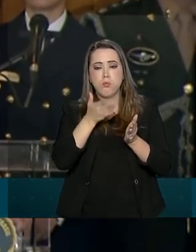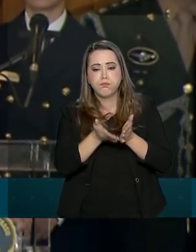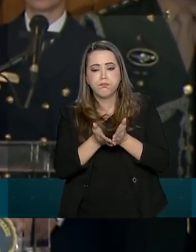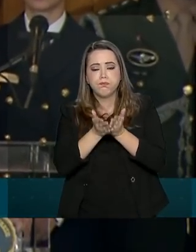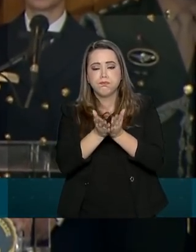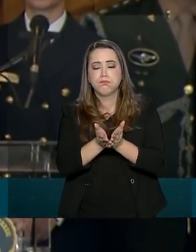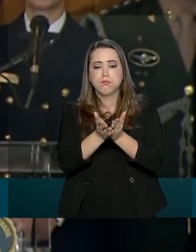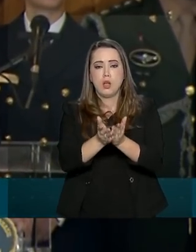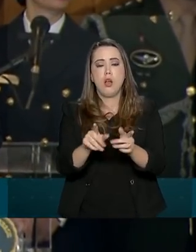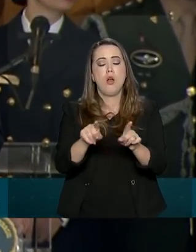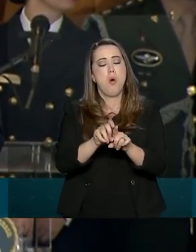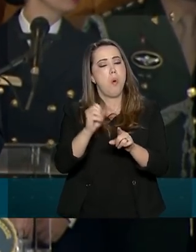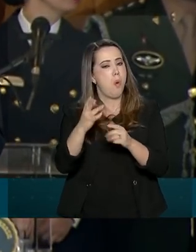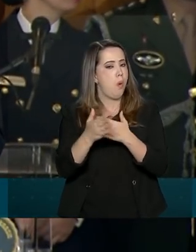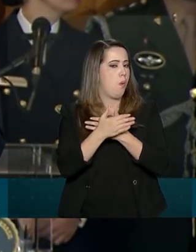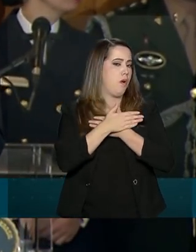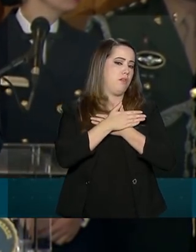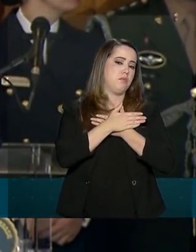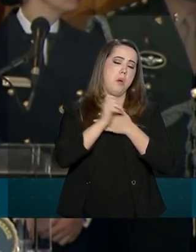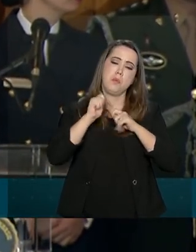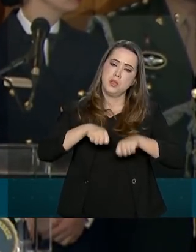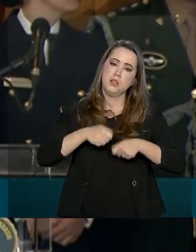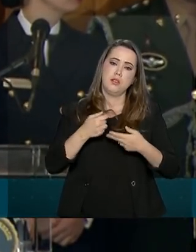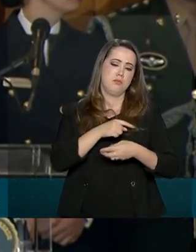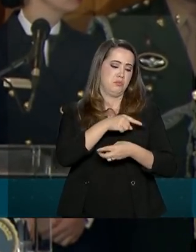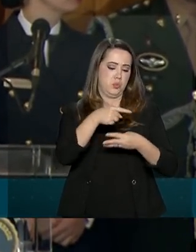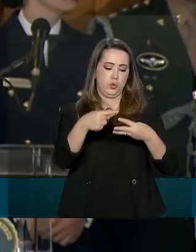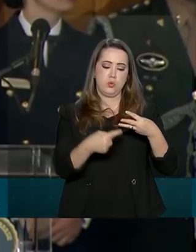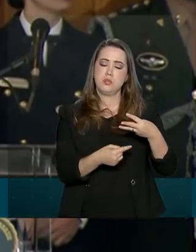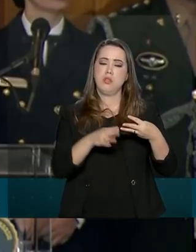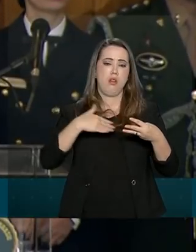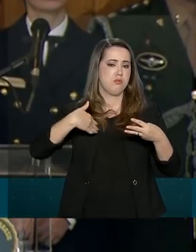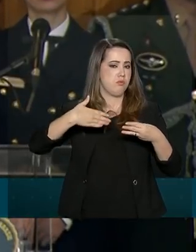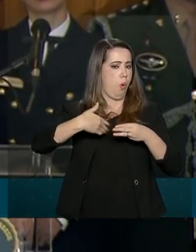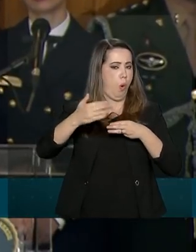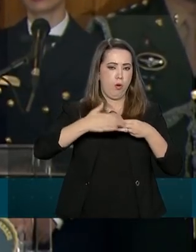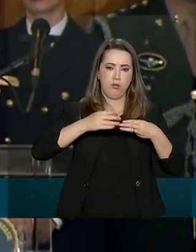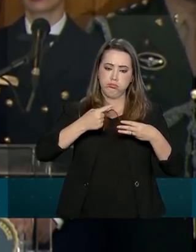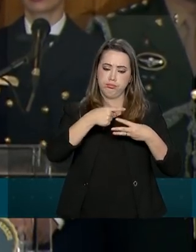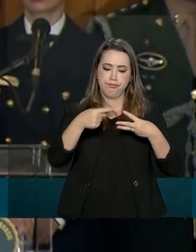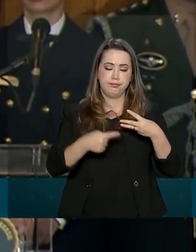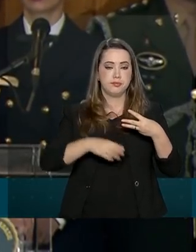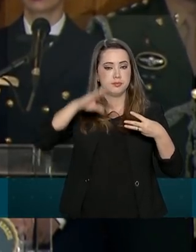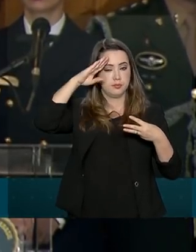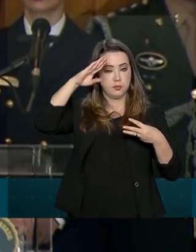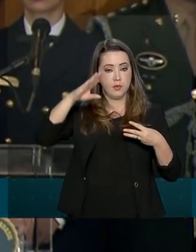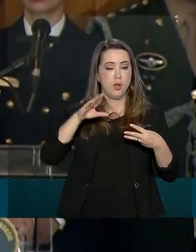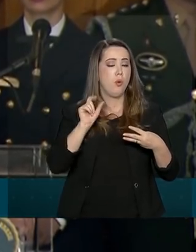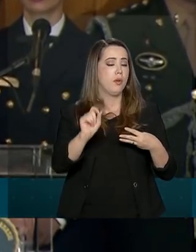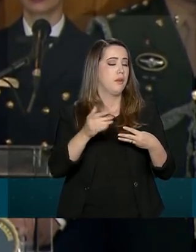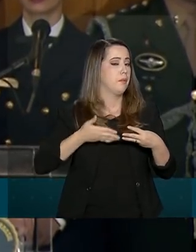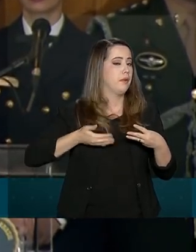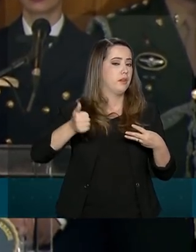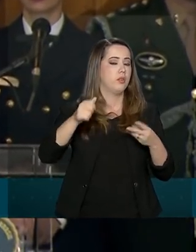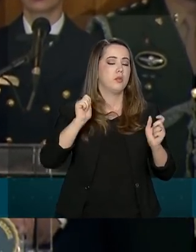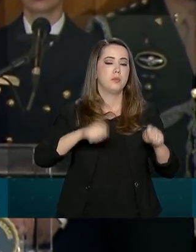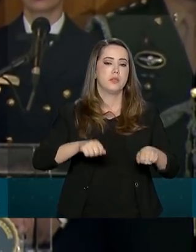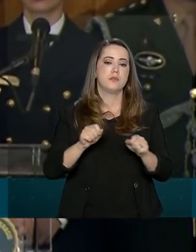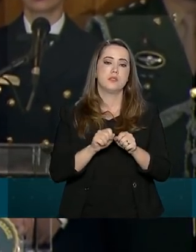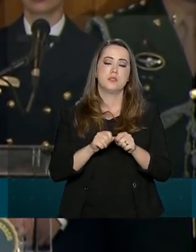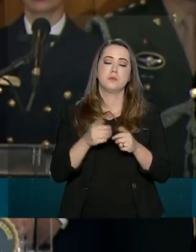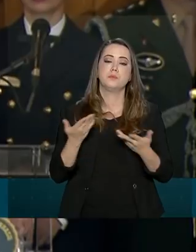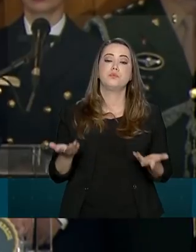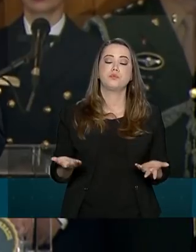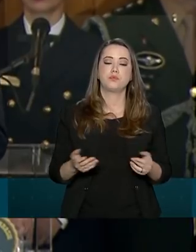15 anos de idade. Então, o que o melhor de que eu posso fazer para a